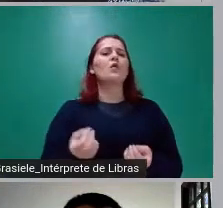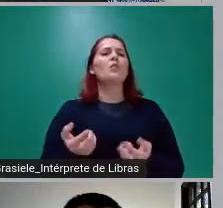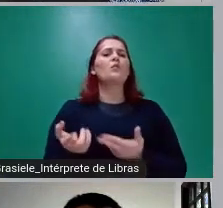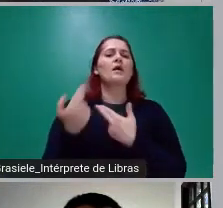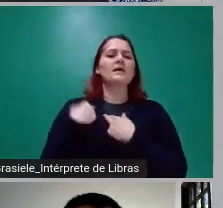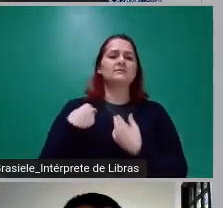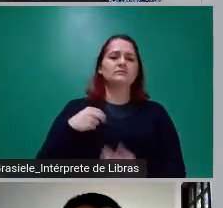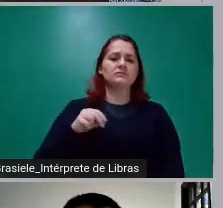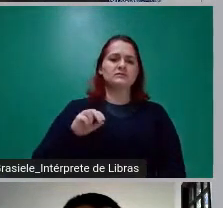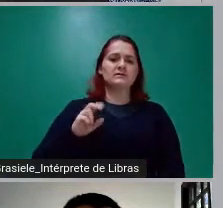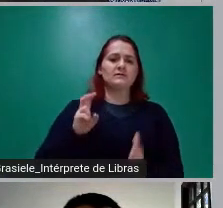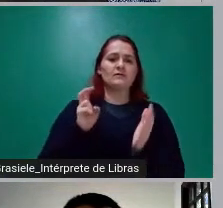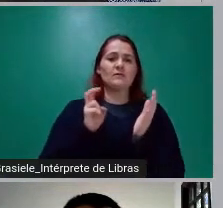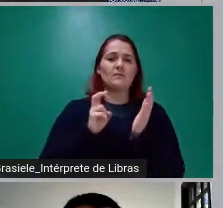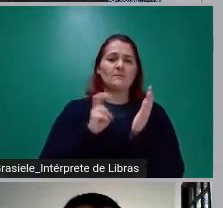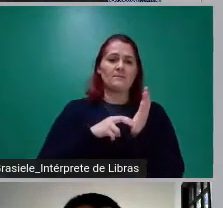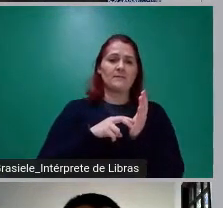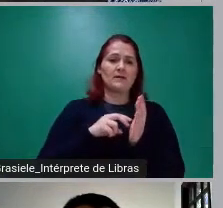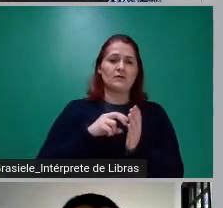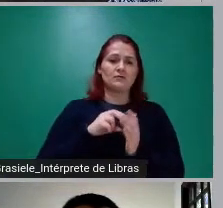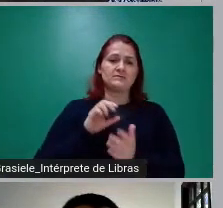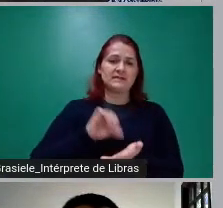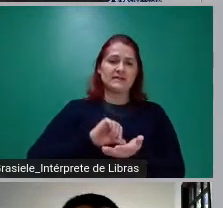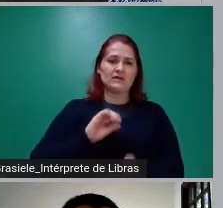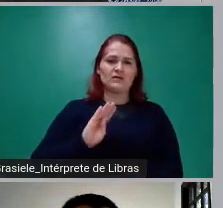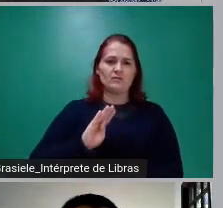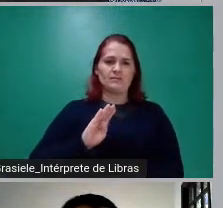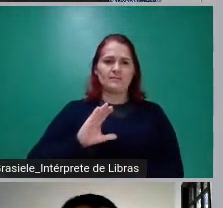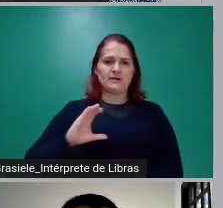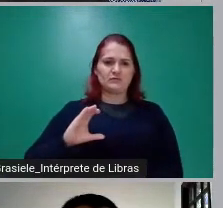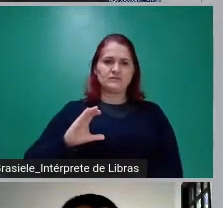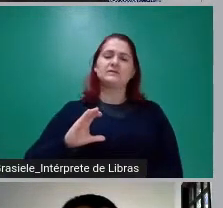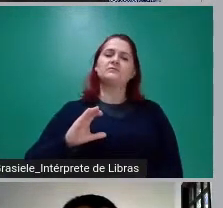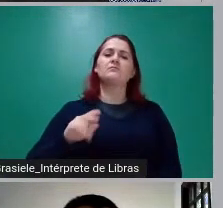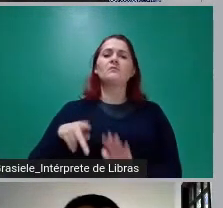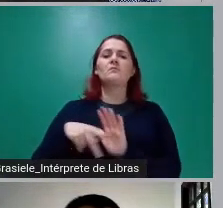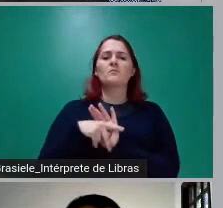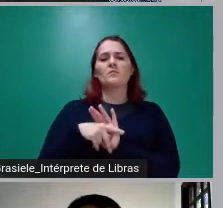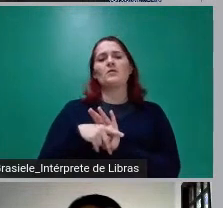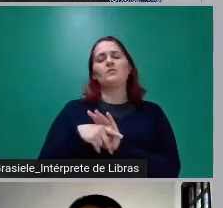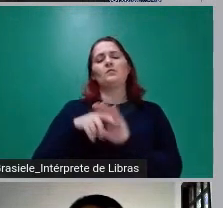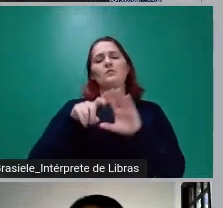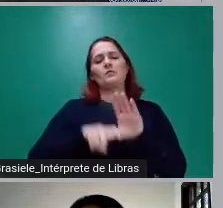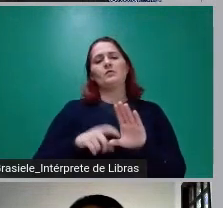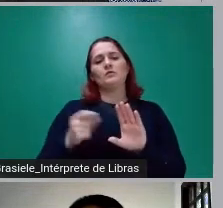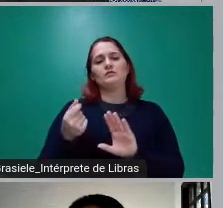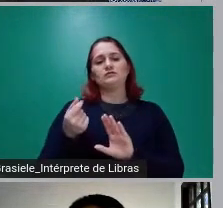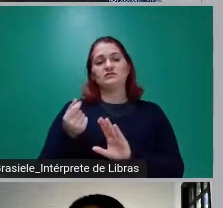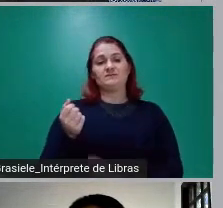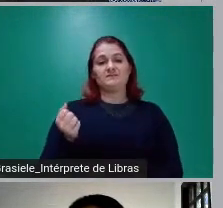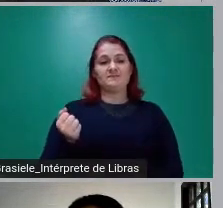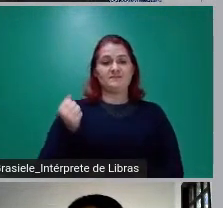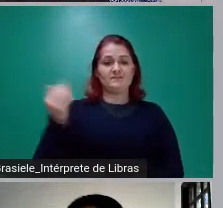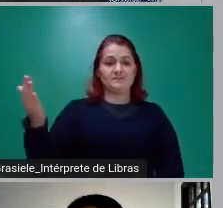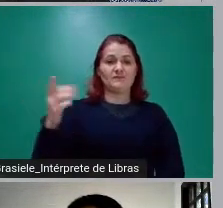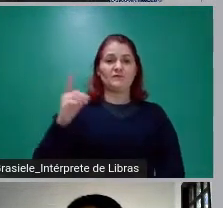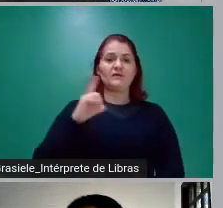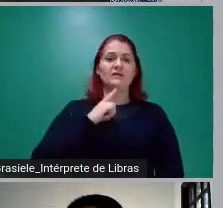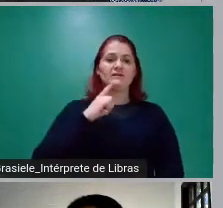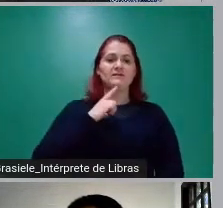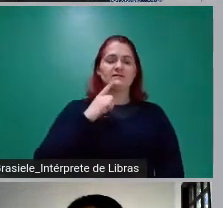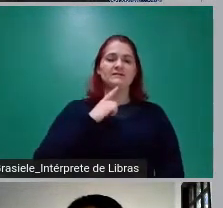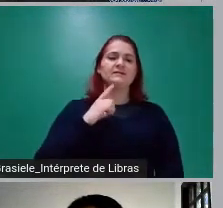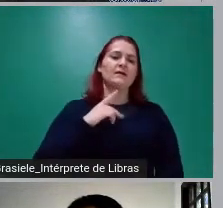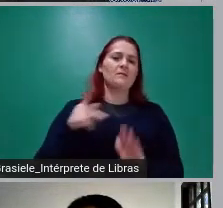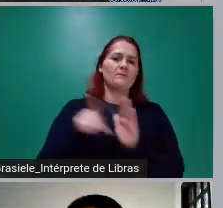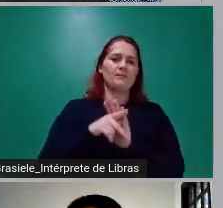pactos de renegociação da dívida externa, quer por firmados por autarquia no Brasil, pessoa